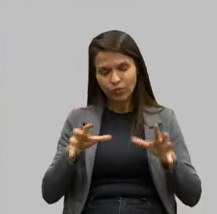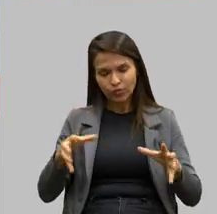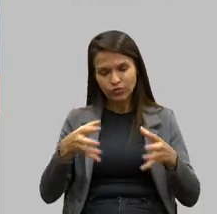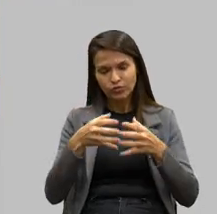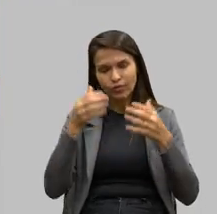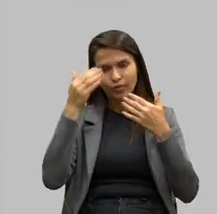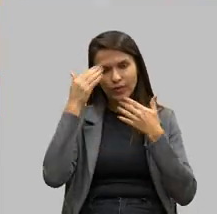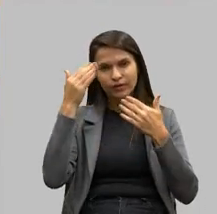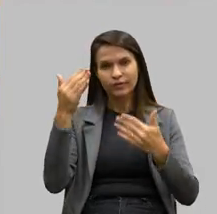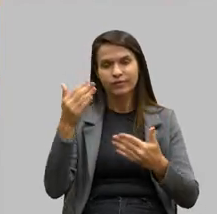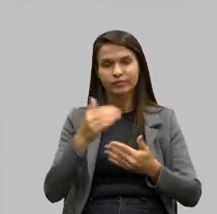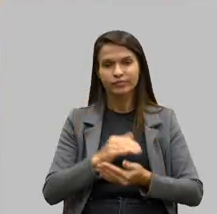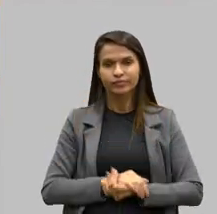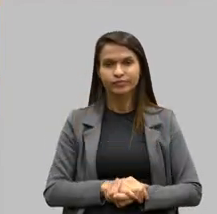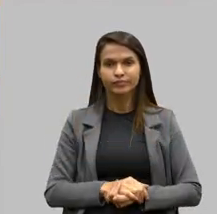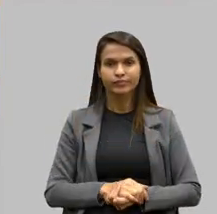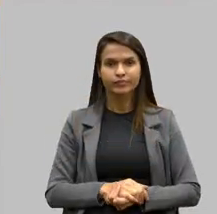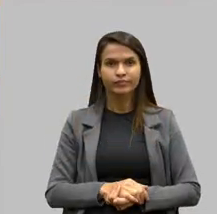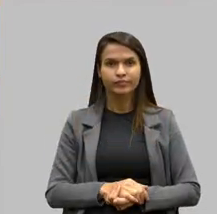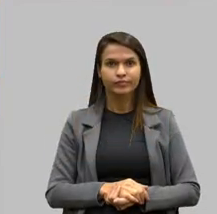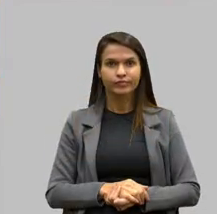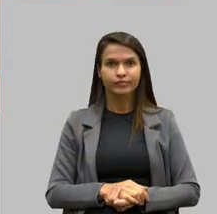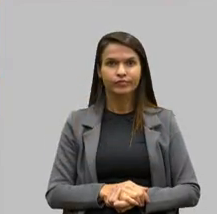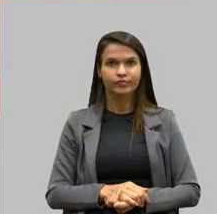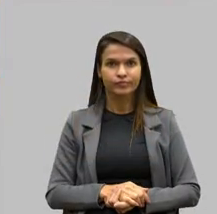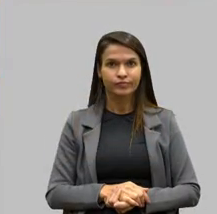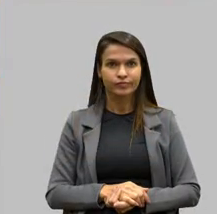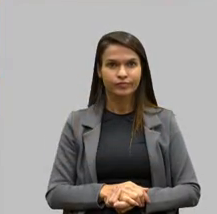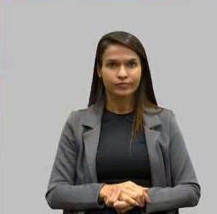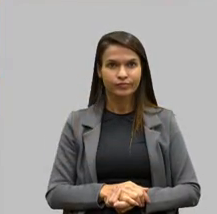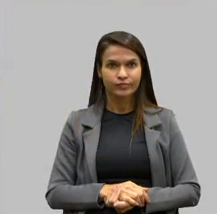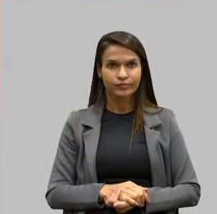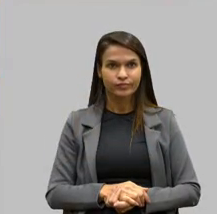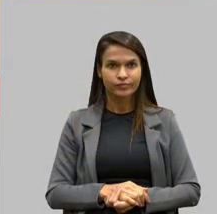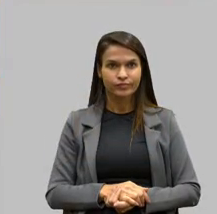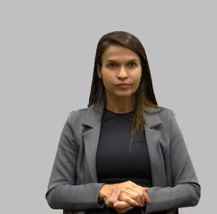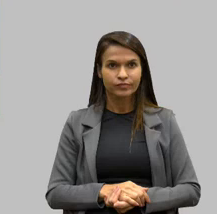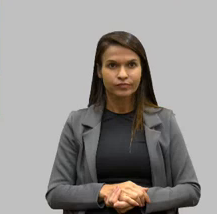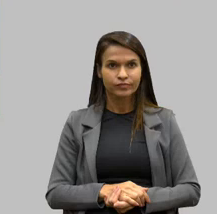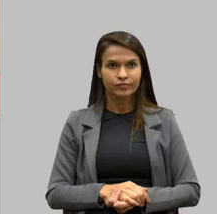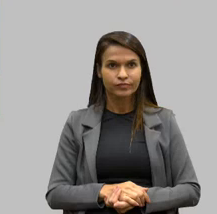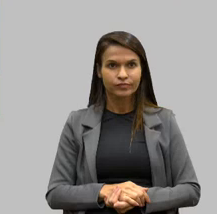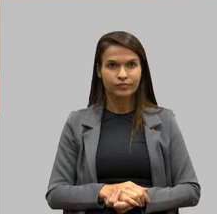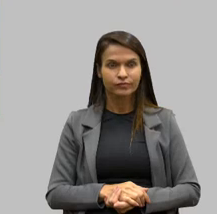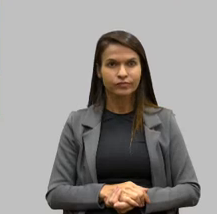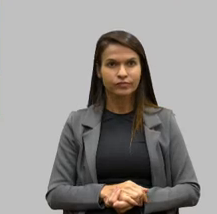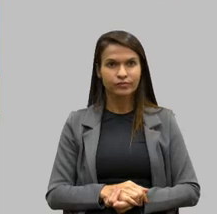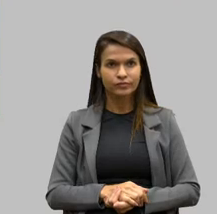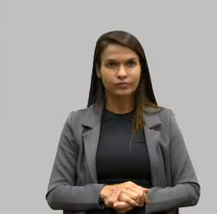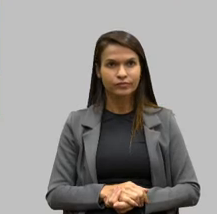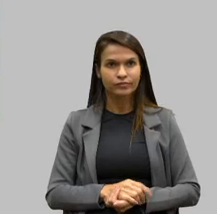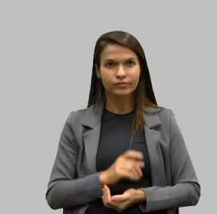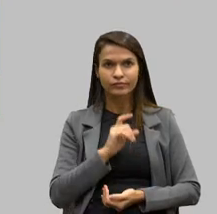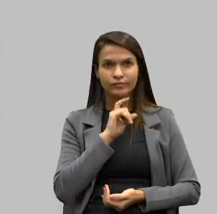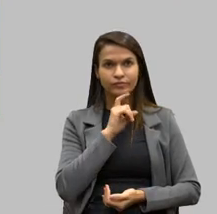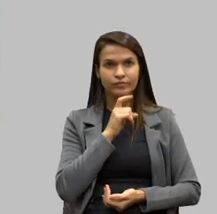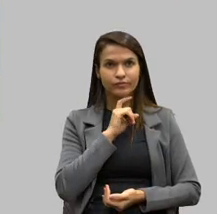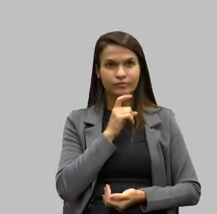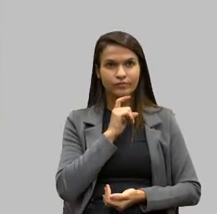Muito obrigado. Réplica, deputada. Deputada. Réplica. Réplica? Não, só queria